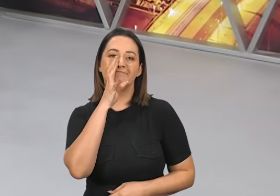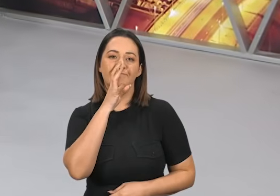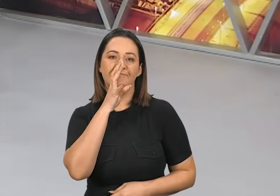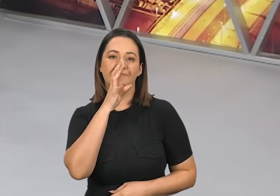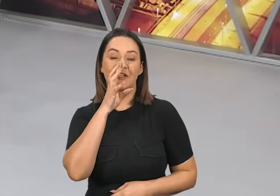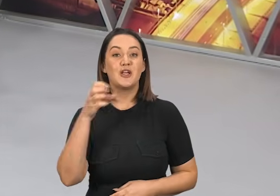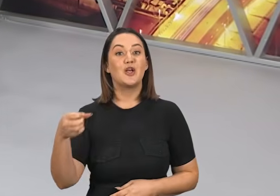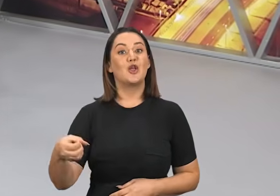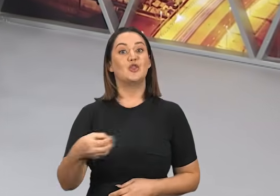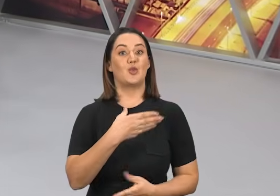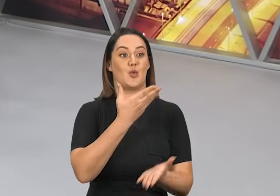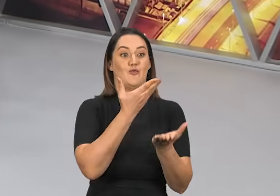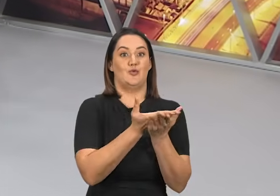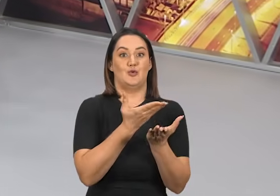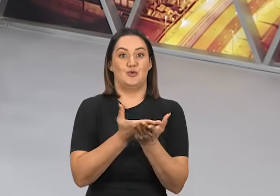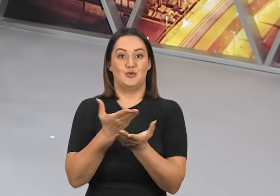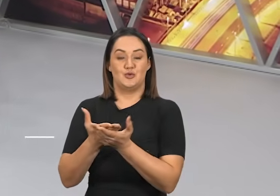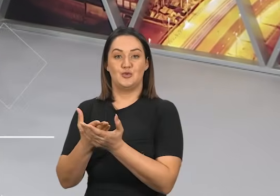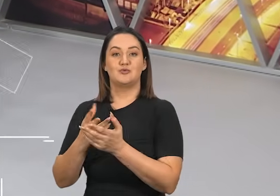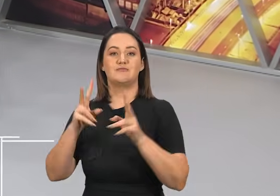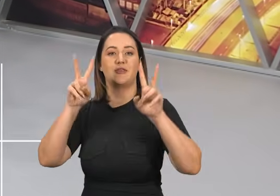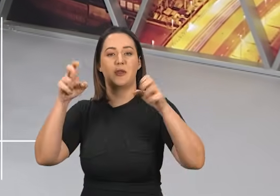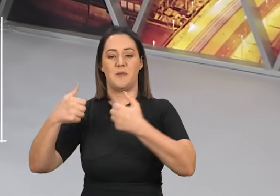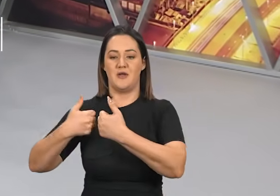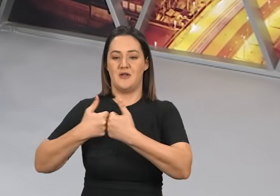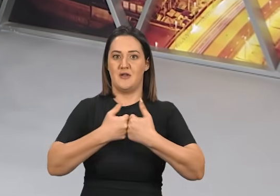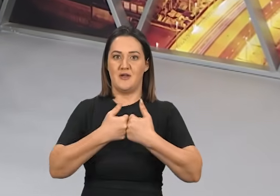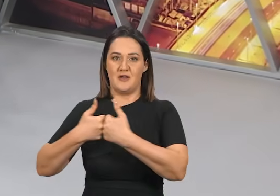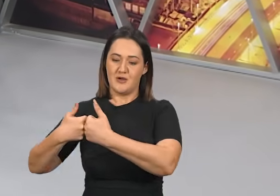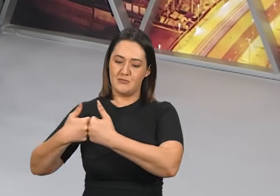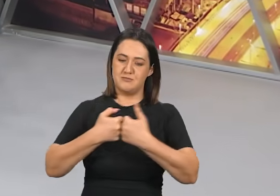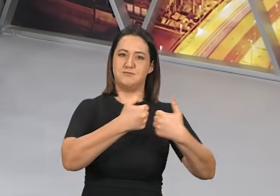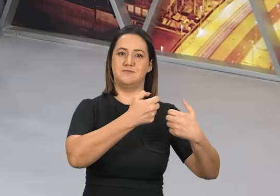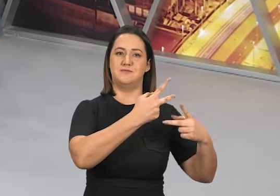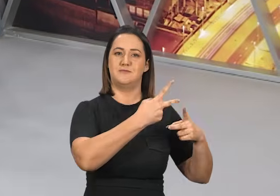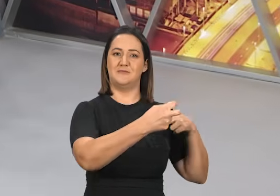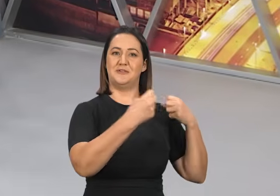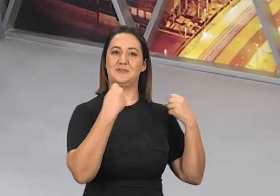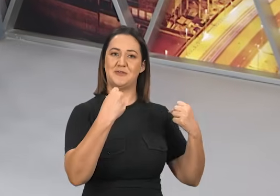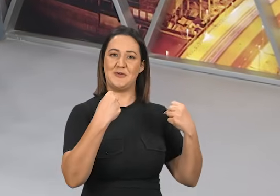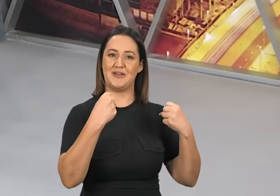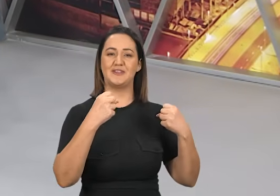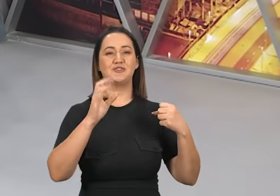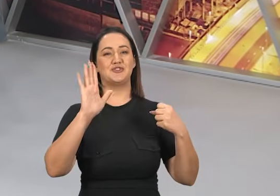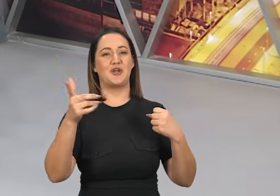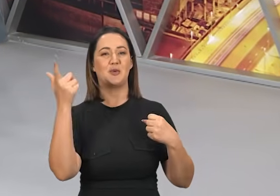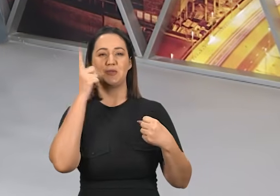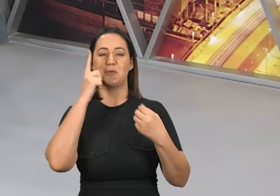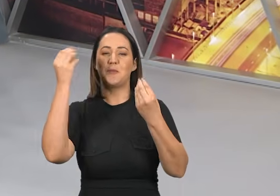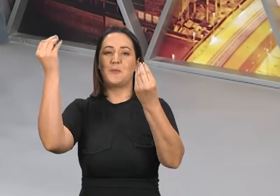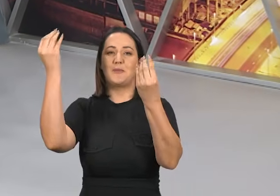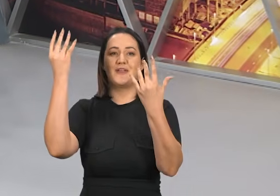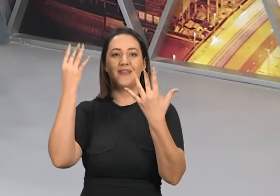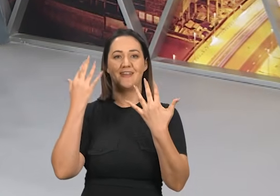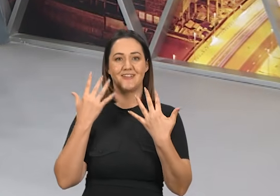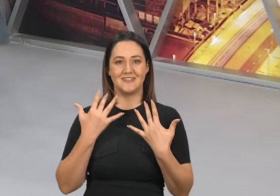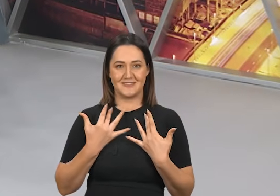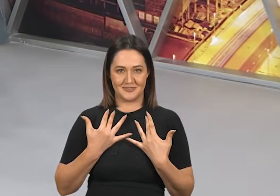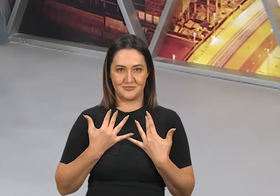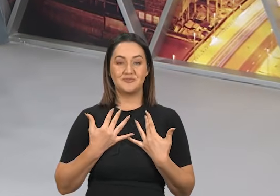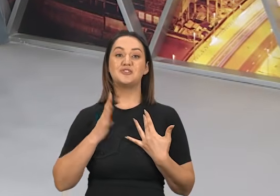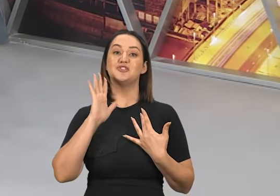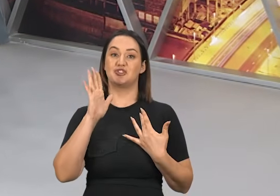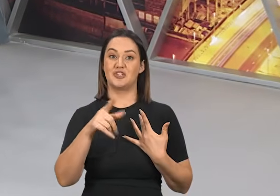audiência. Essa nova temporada, não é? O Grande Conflito e a Grande Vitória tem sido uma bênção para todos nós